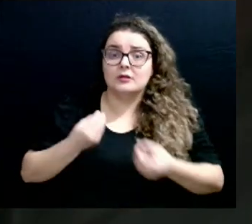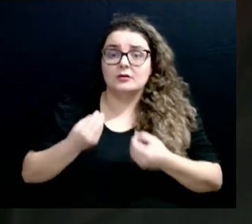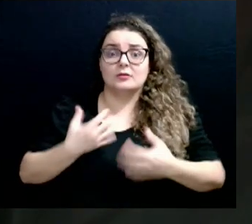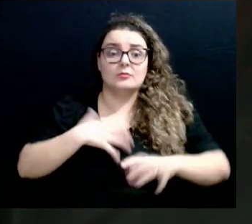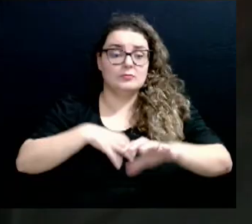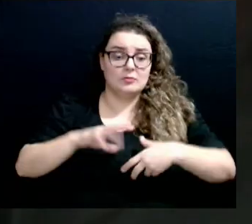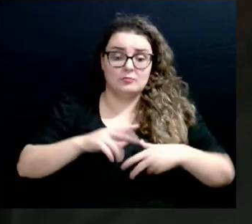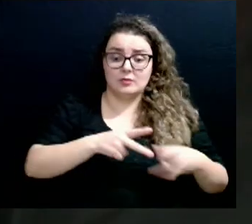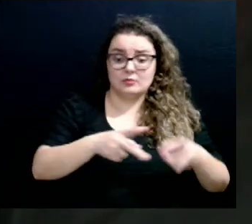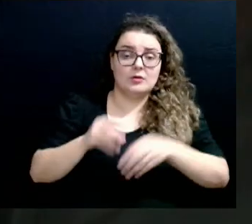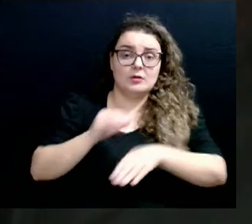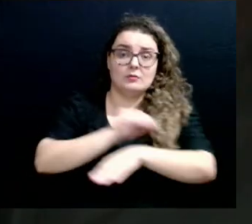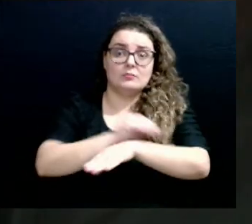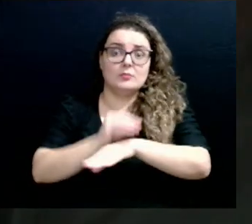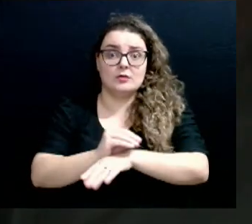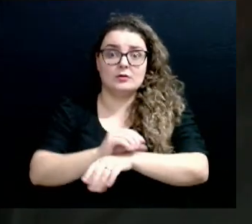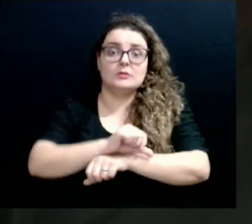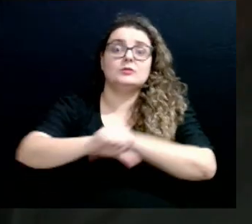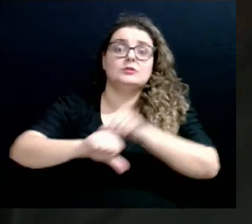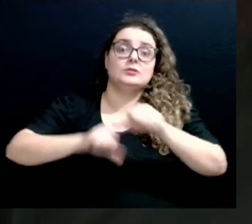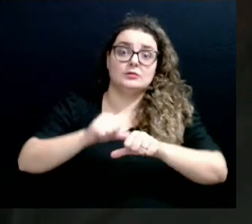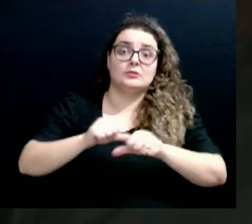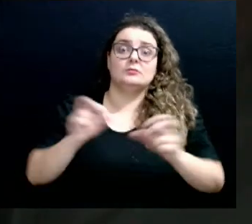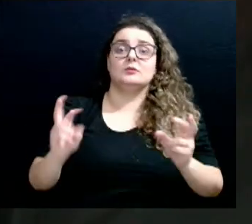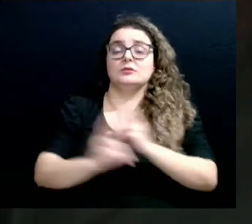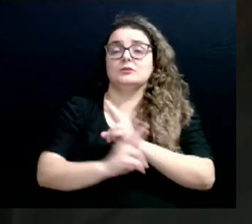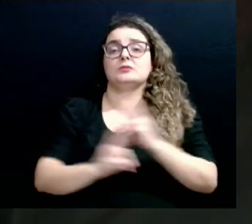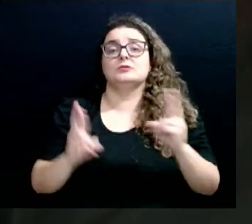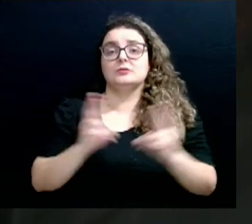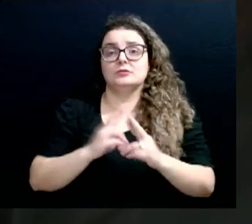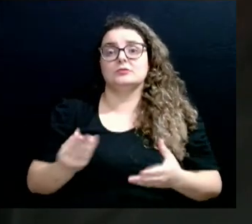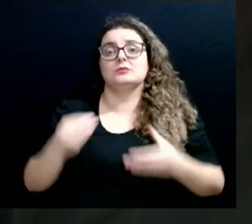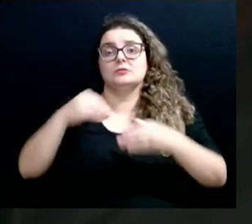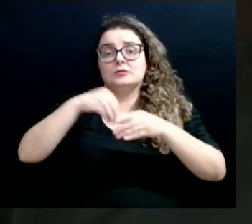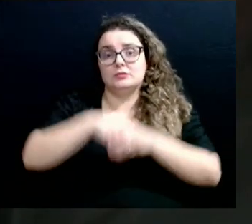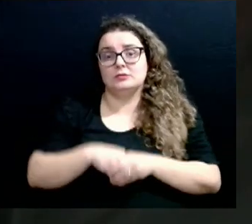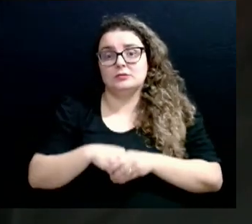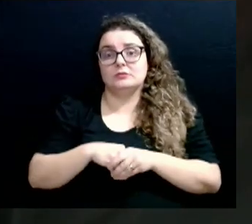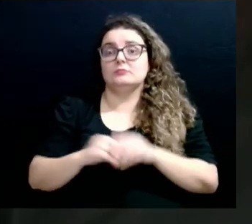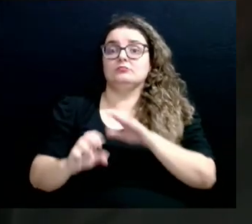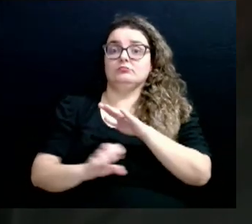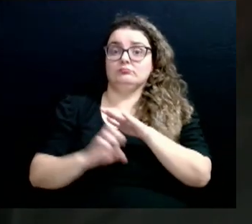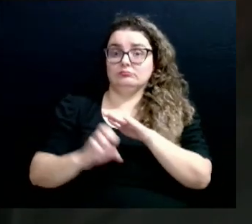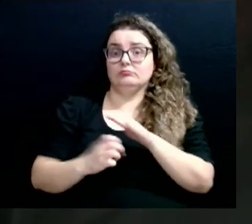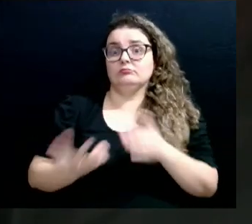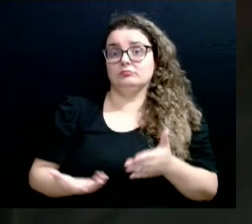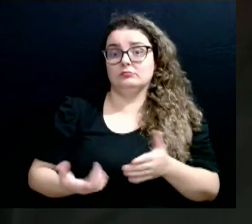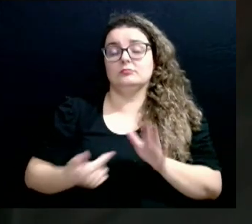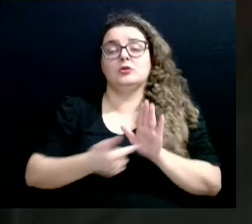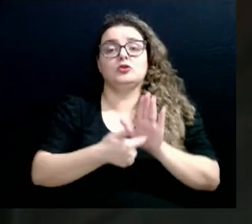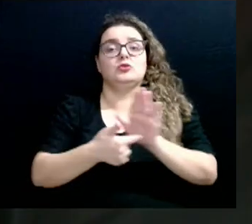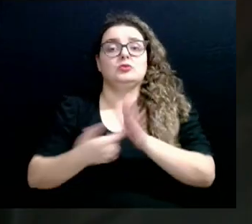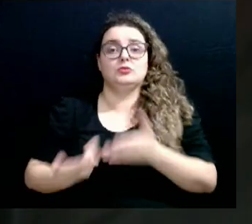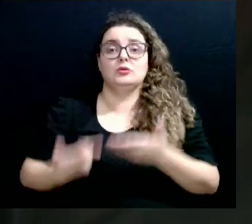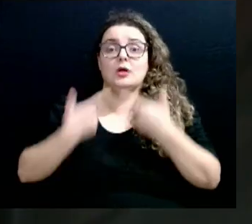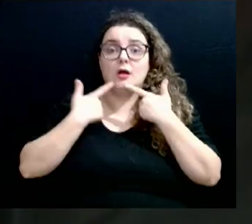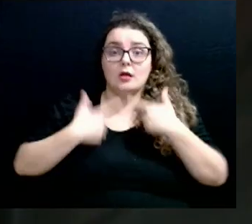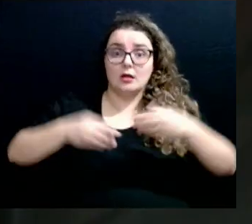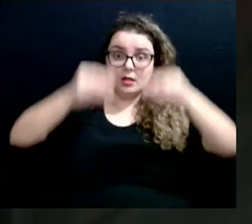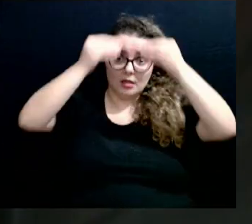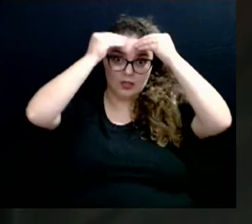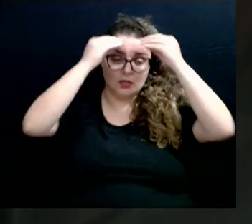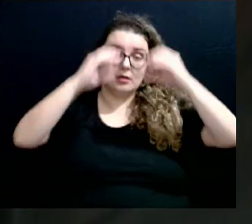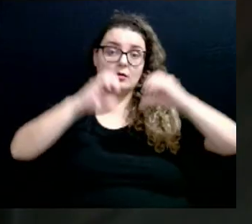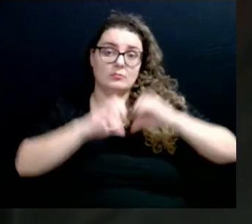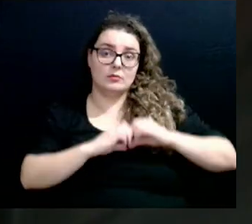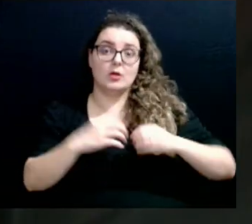cuidado podem transformar os relacionamentos dentro das empresas. A gente vai mostrar que a linguagem do amor, aquela forma com